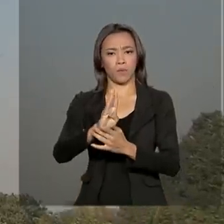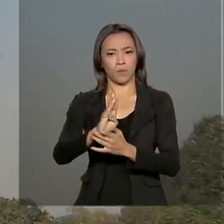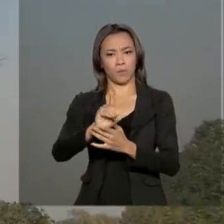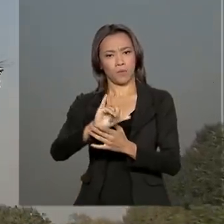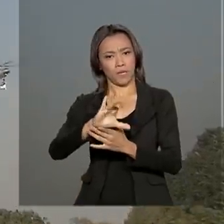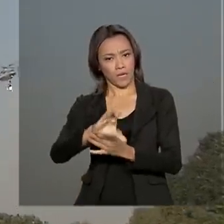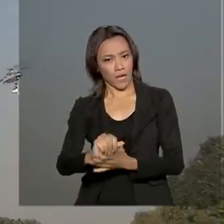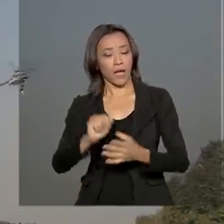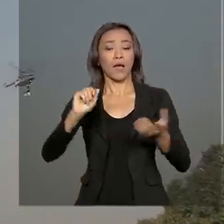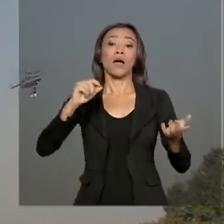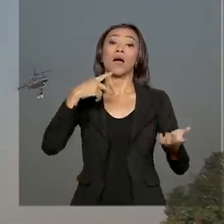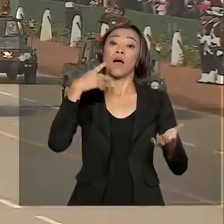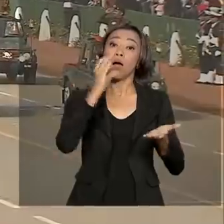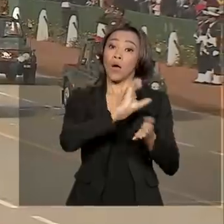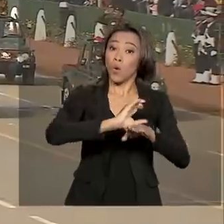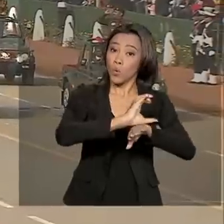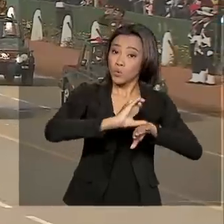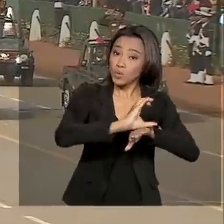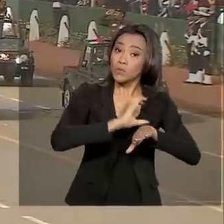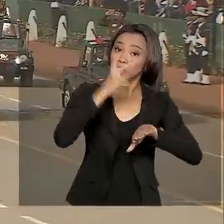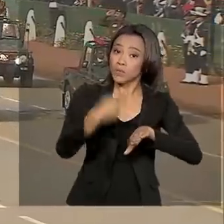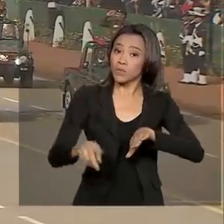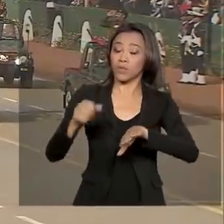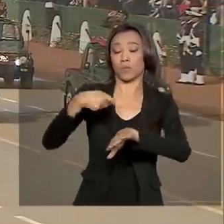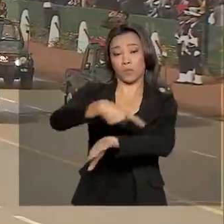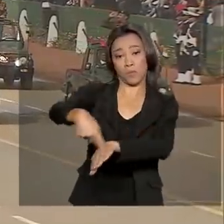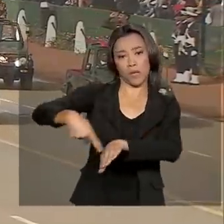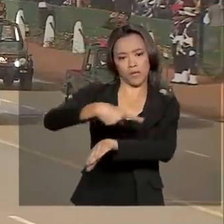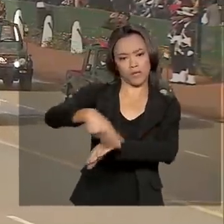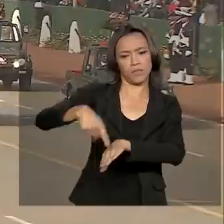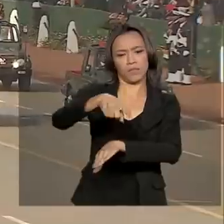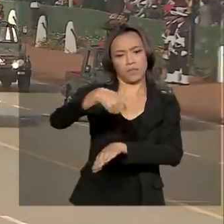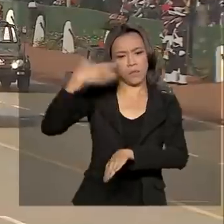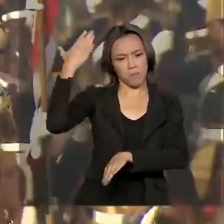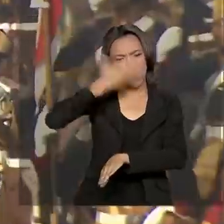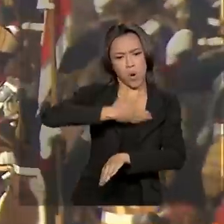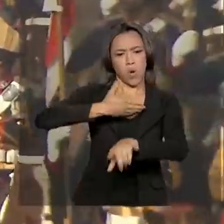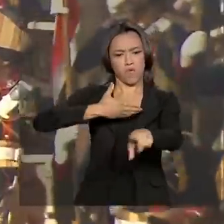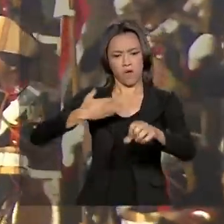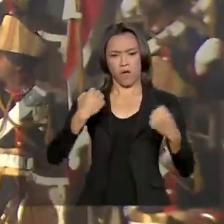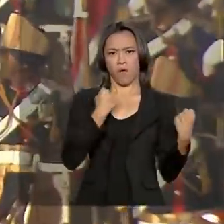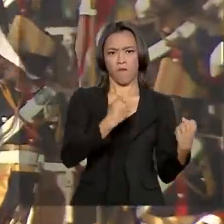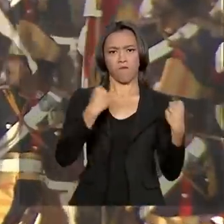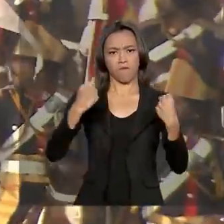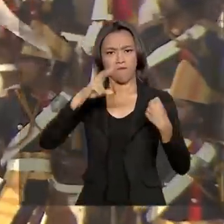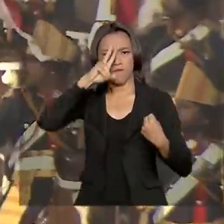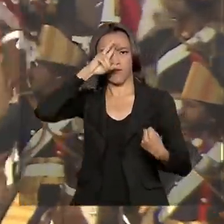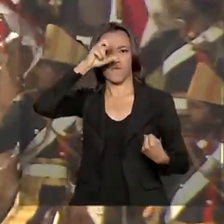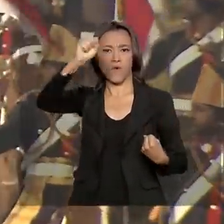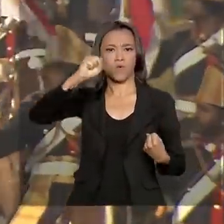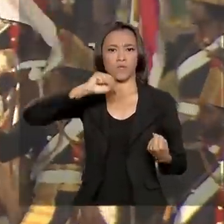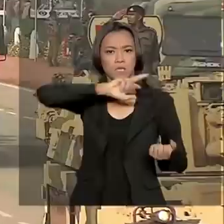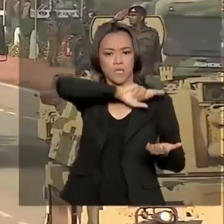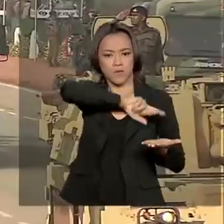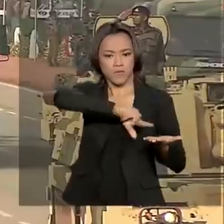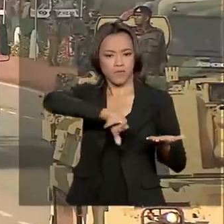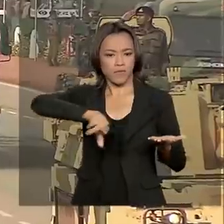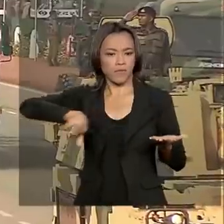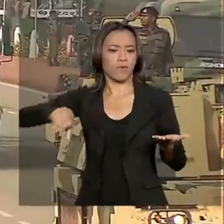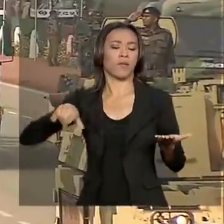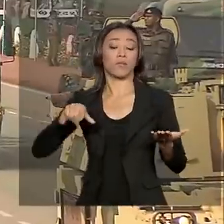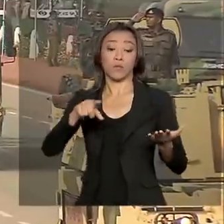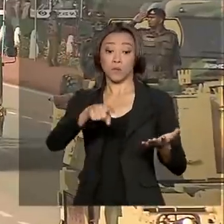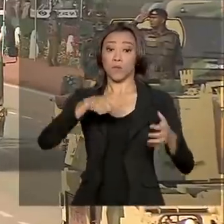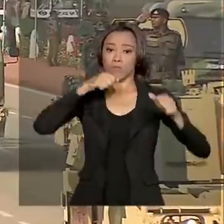maior democracia do mundo demonstra o poderio bélico, a força e a diversidade da nação indiana. O